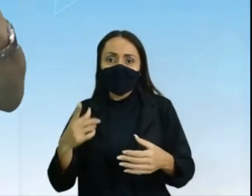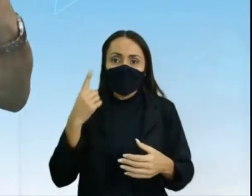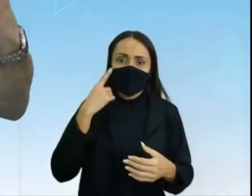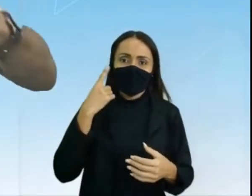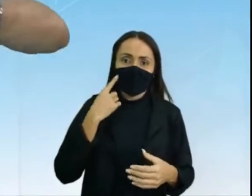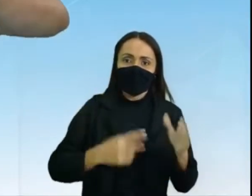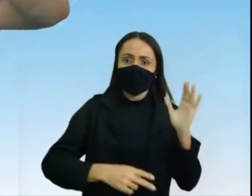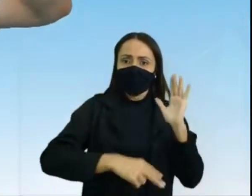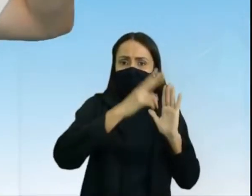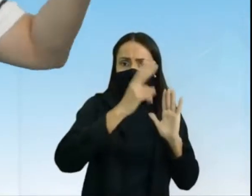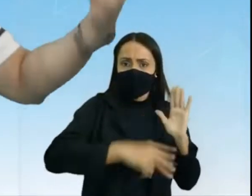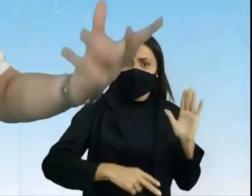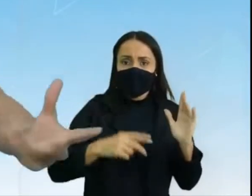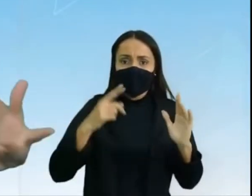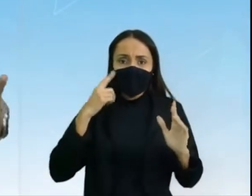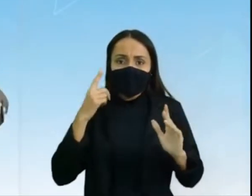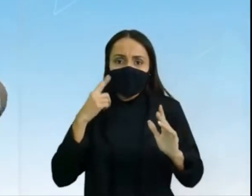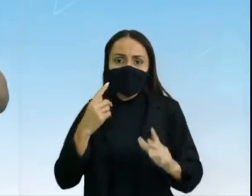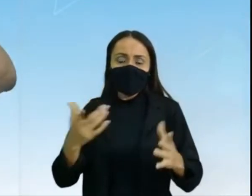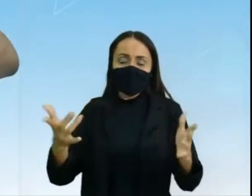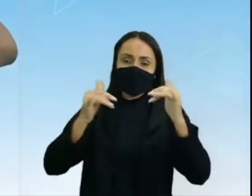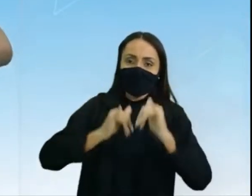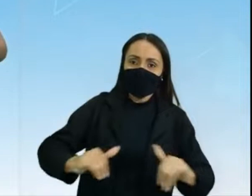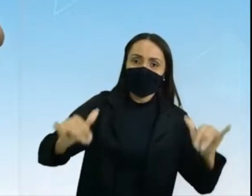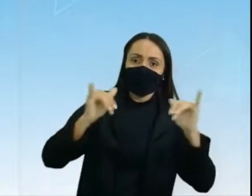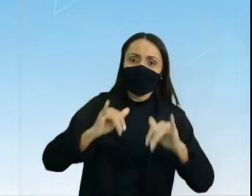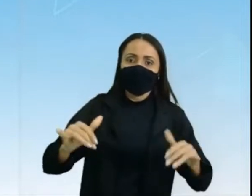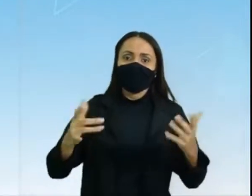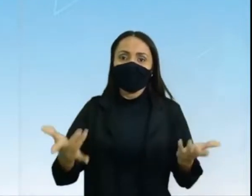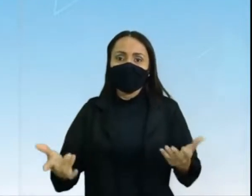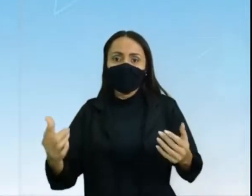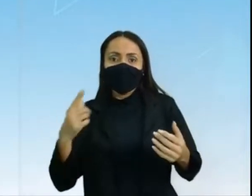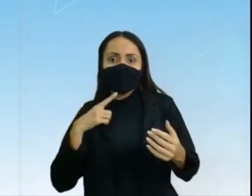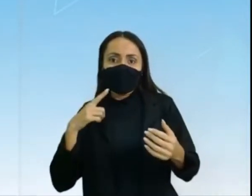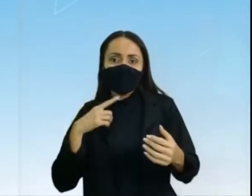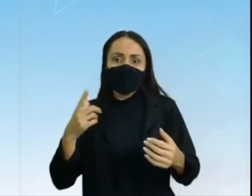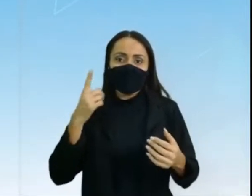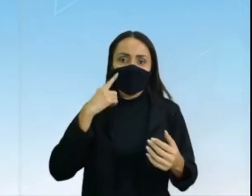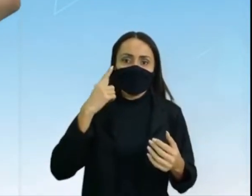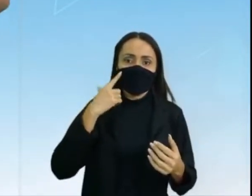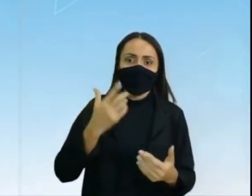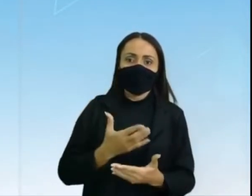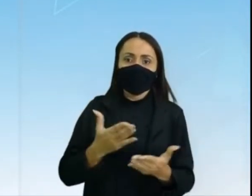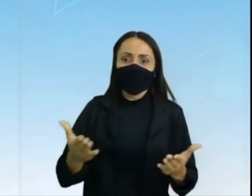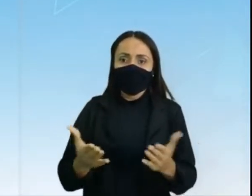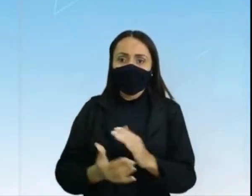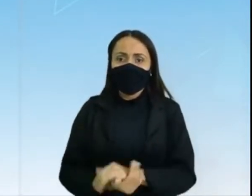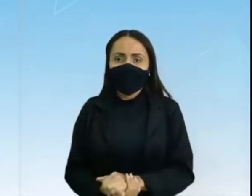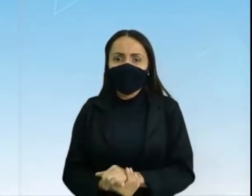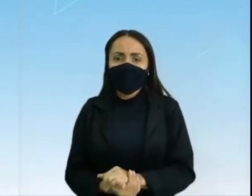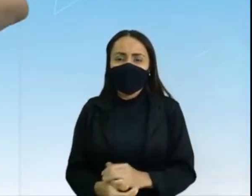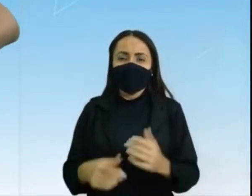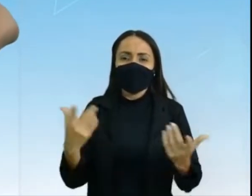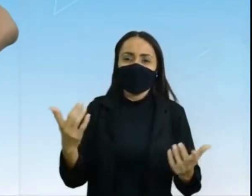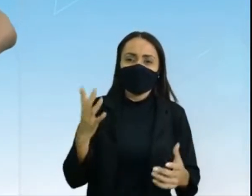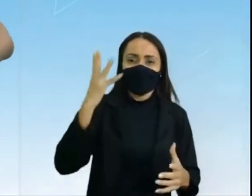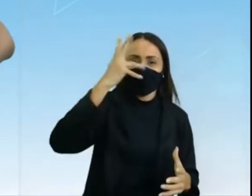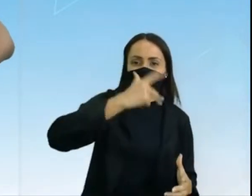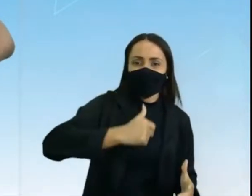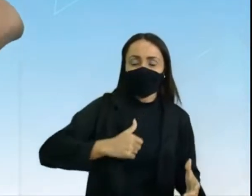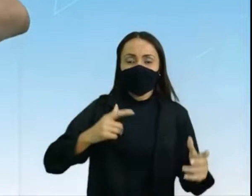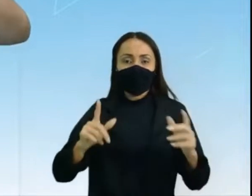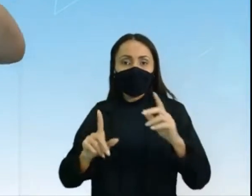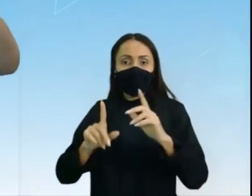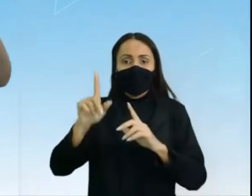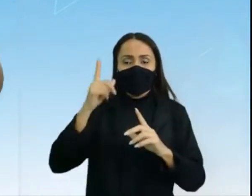lê aquelas noticiários que tem sobre fontes grandes, ou seja, falar bonito, bonito,